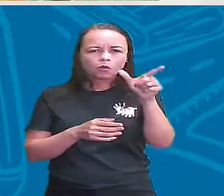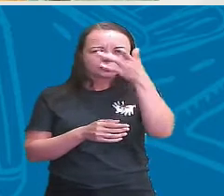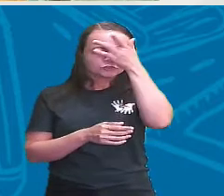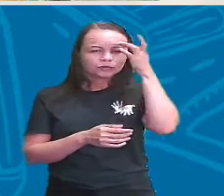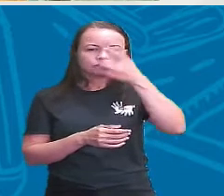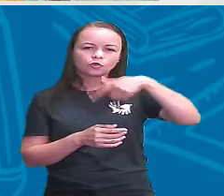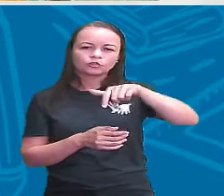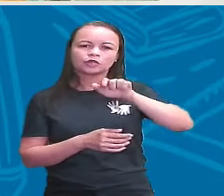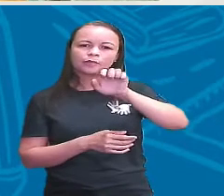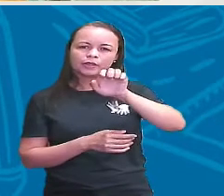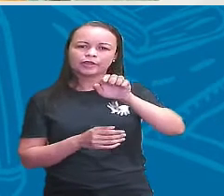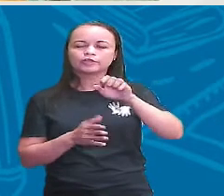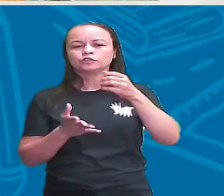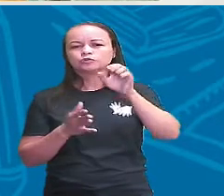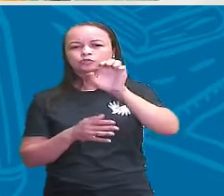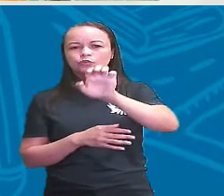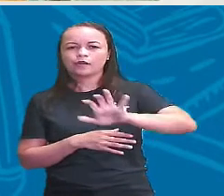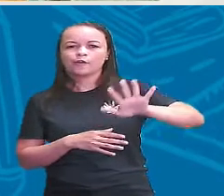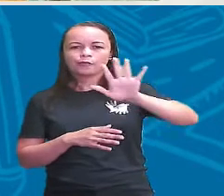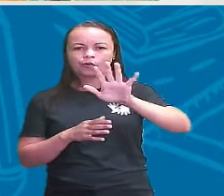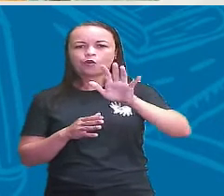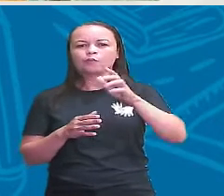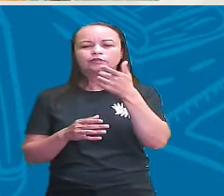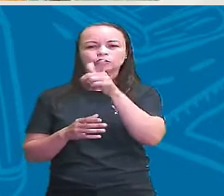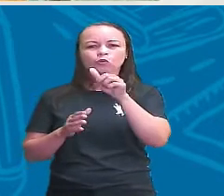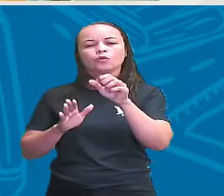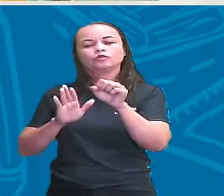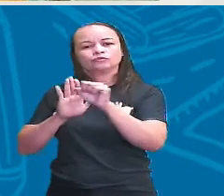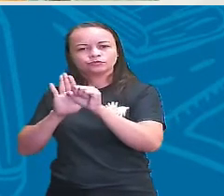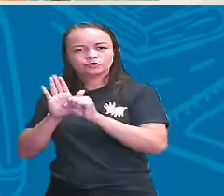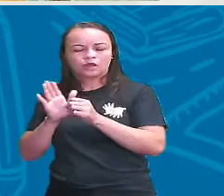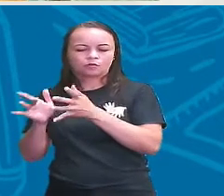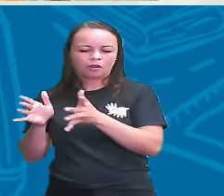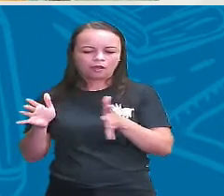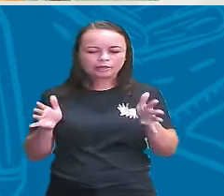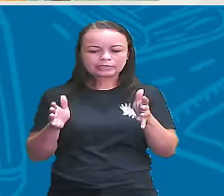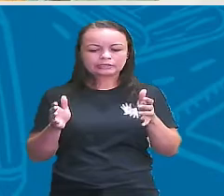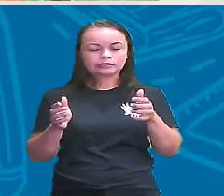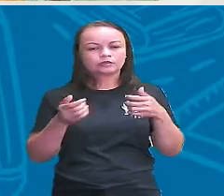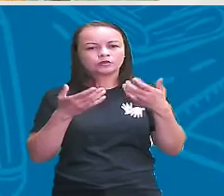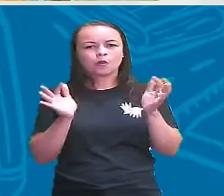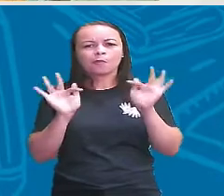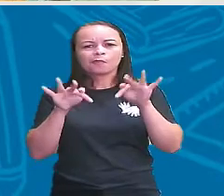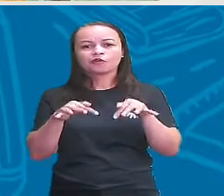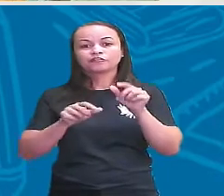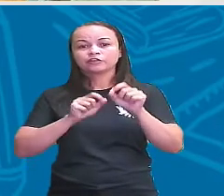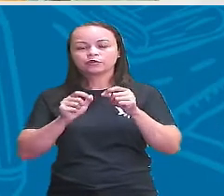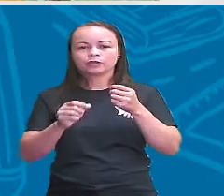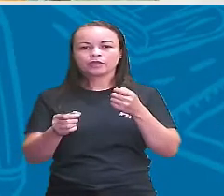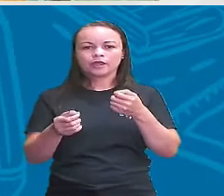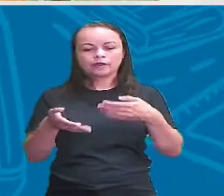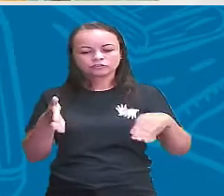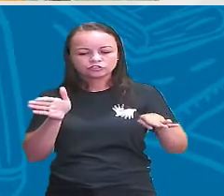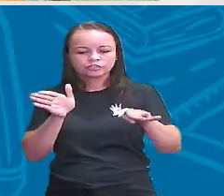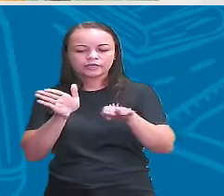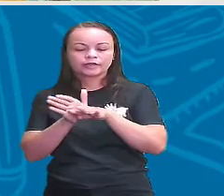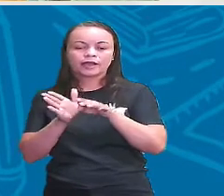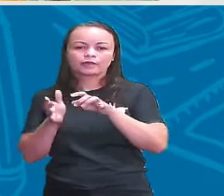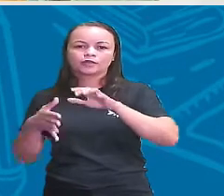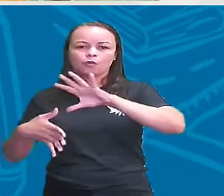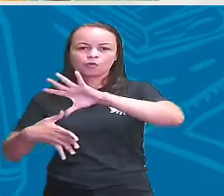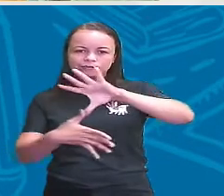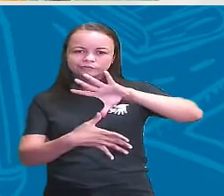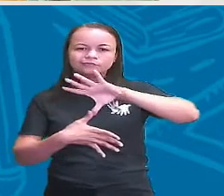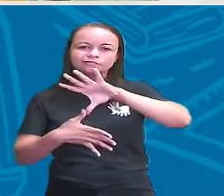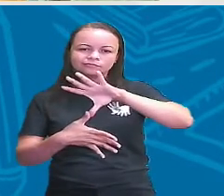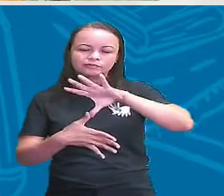XVI. Levaram uma série de descobrimentos por parte dos europeus e resultaram, por fim, na chegada europeia ao continente